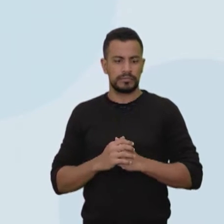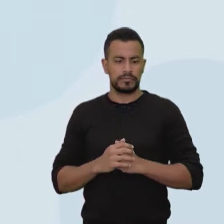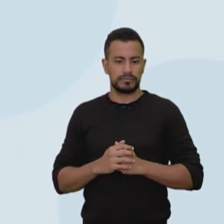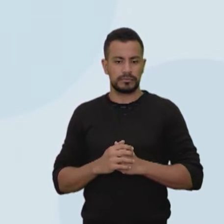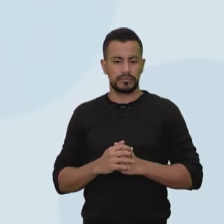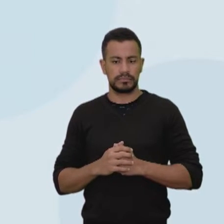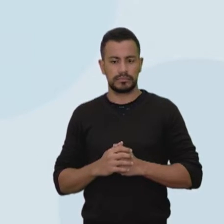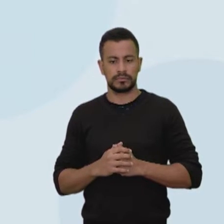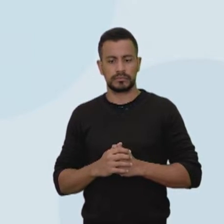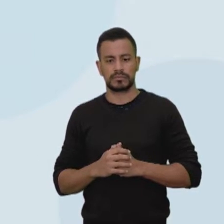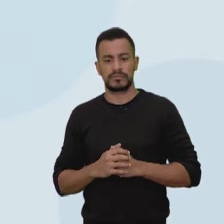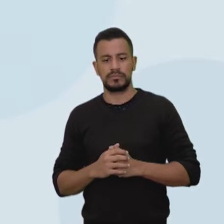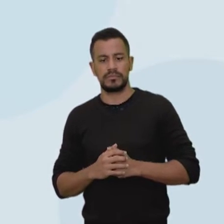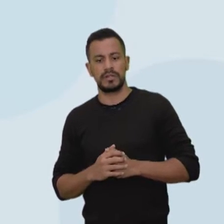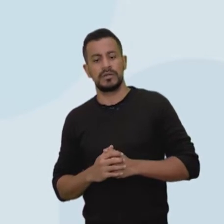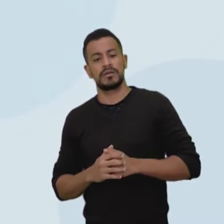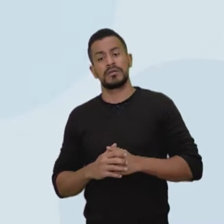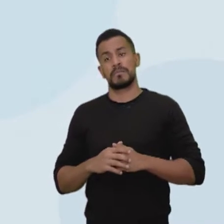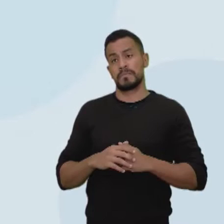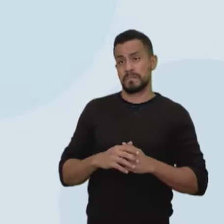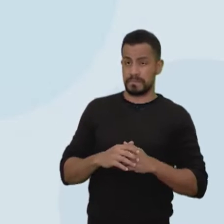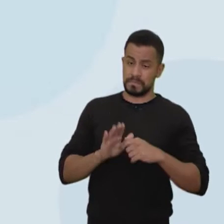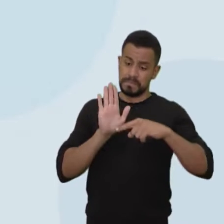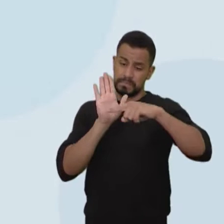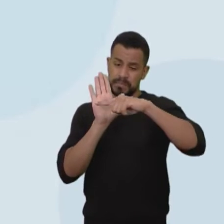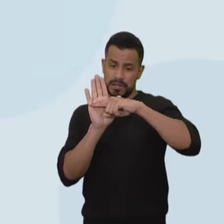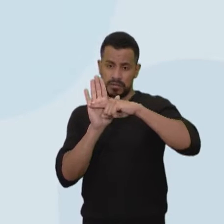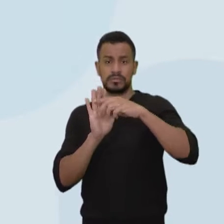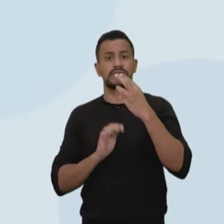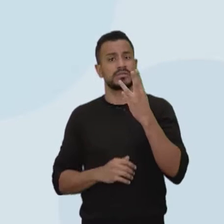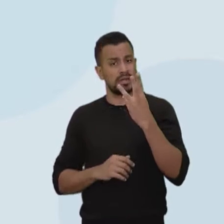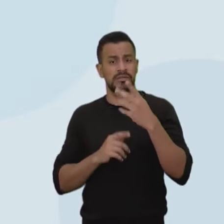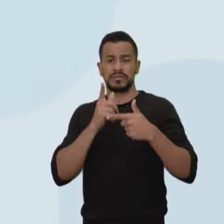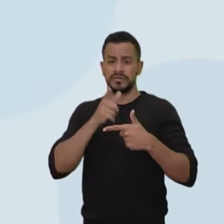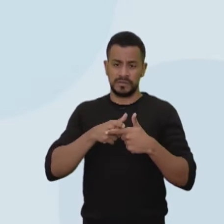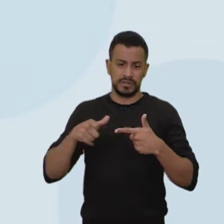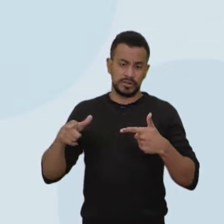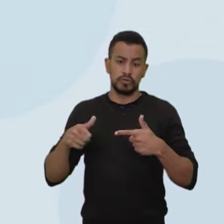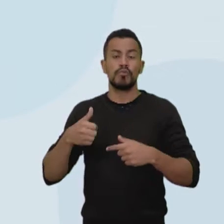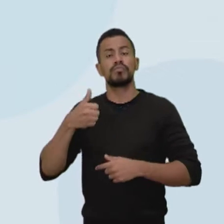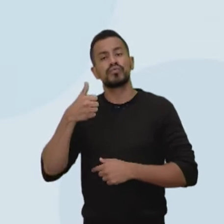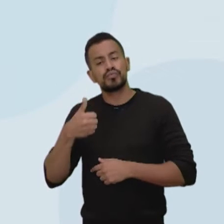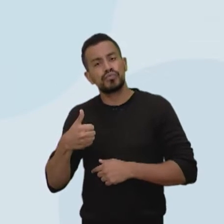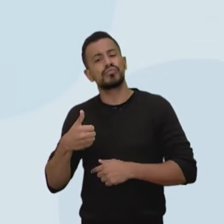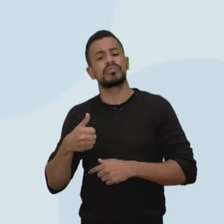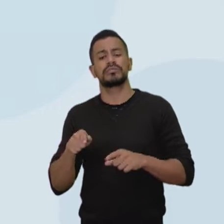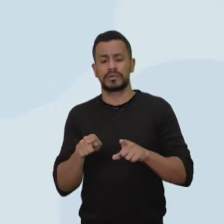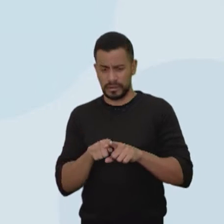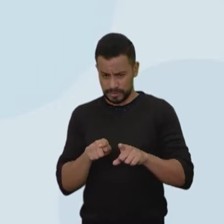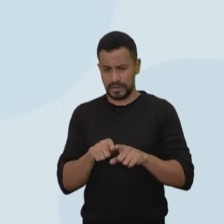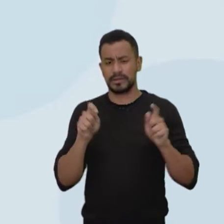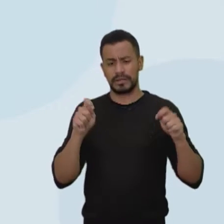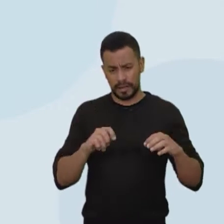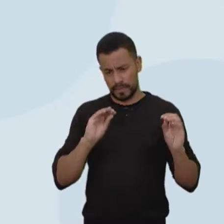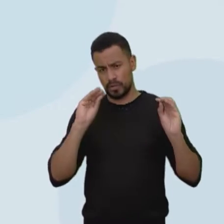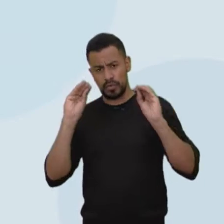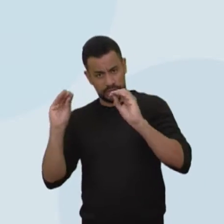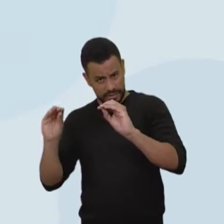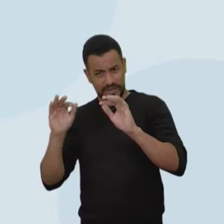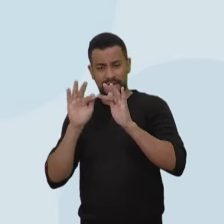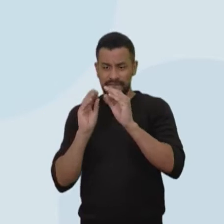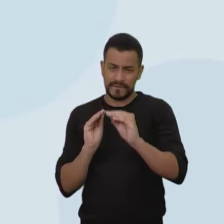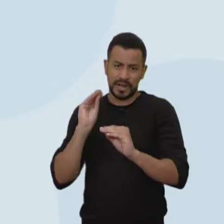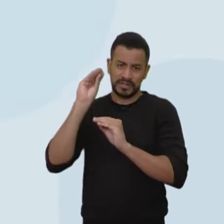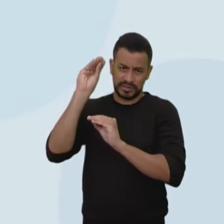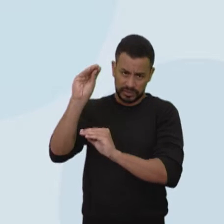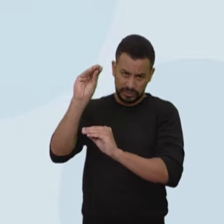Eu não gosto do menos em cima, posso pôr o menos na frente. Menos 3 dividido por 1, que também a gente consegue escrever na fração. E ainda a gente tem os